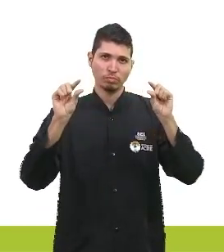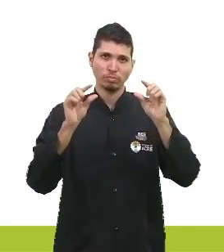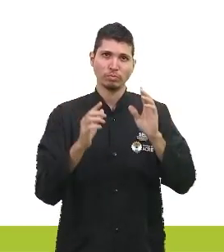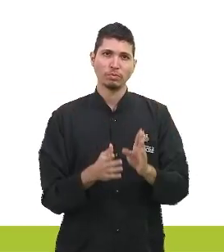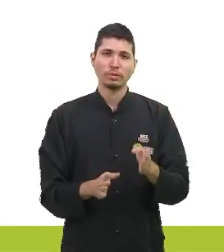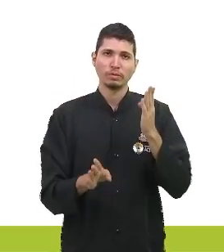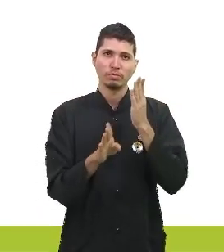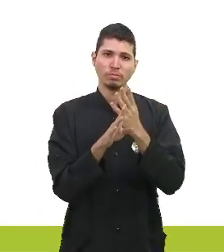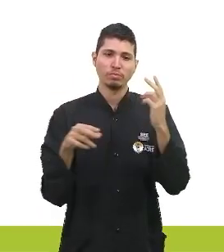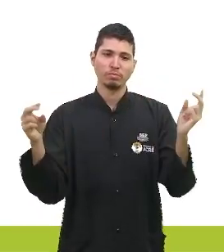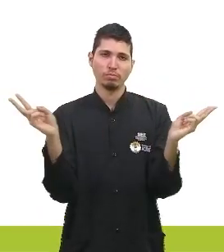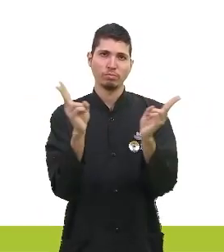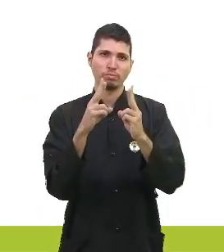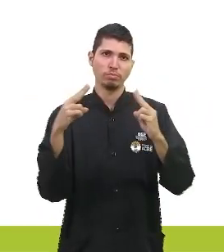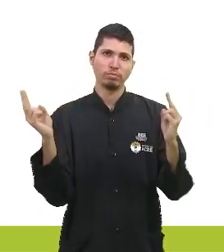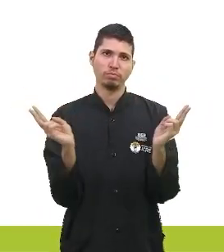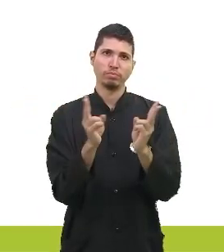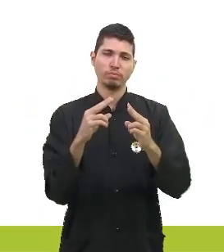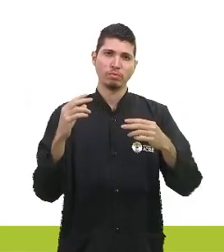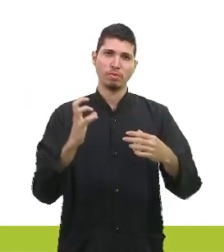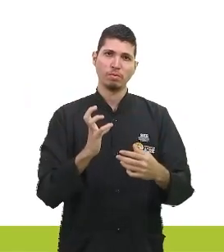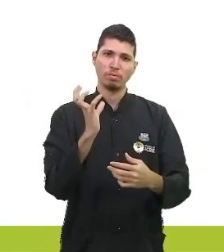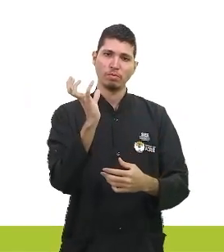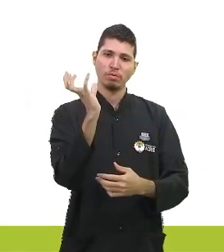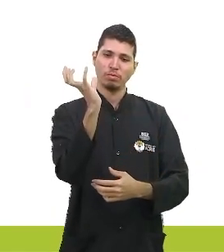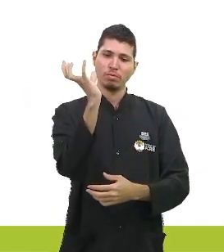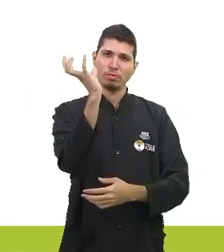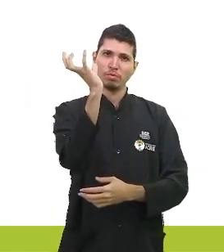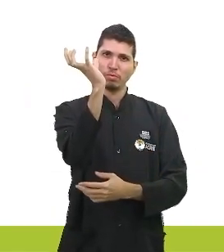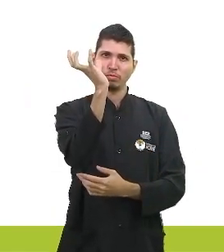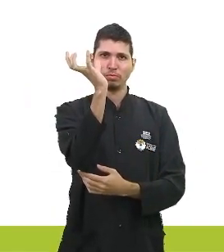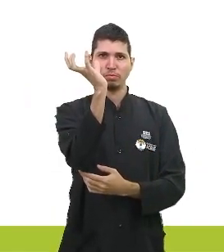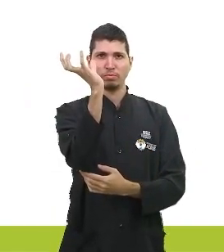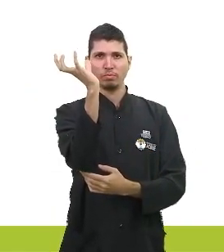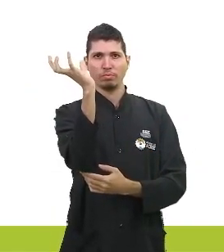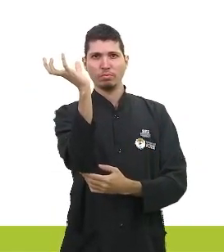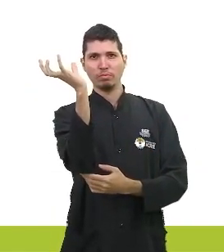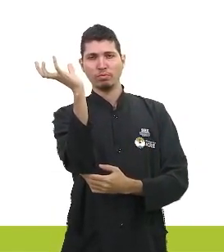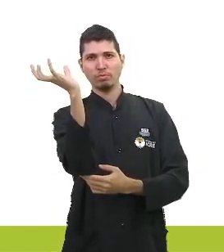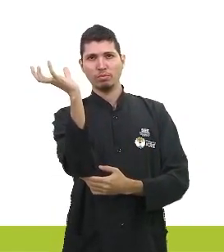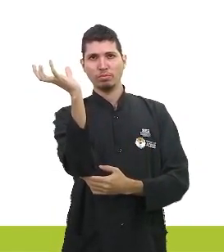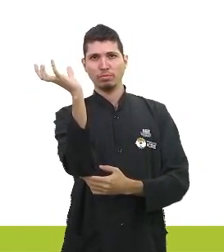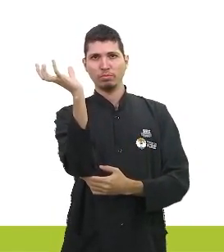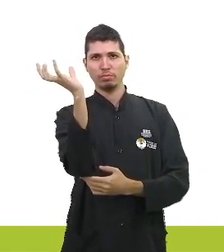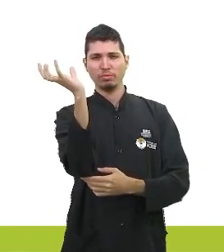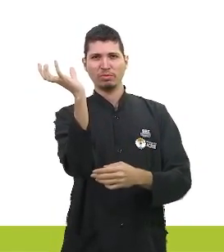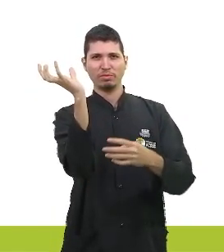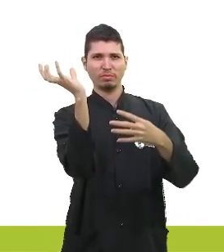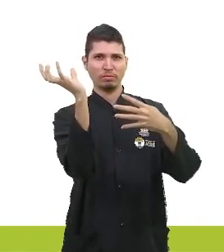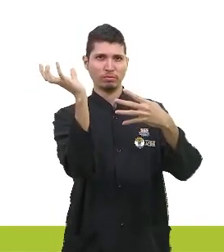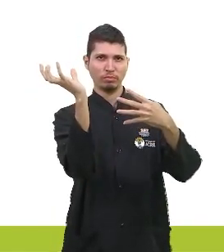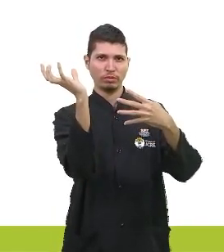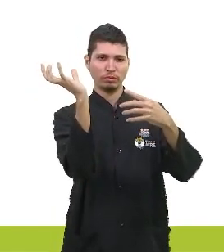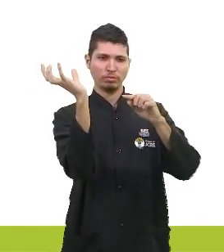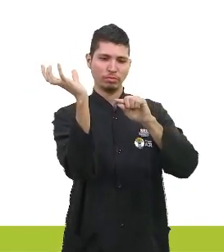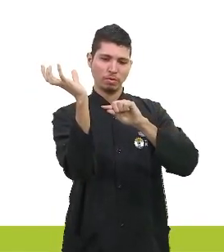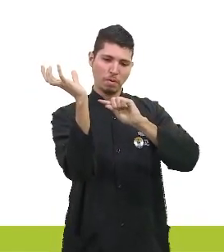ventos predominantes, uma árvore cresceu de modo que a inclinação estava inclinada 4 graus na